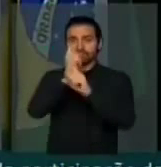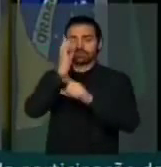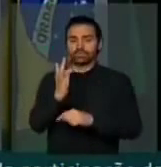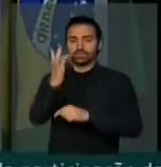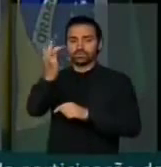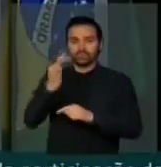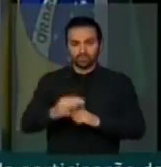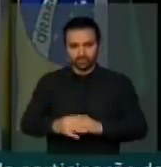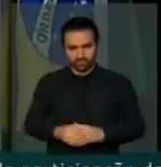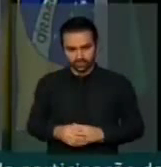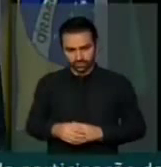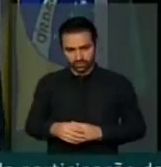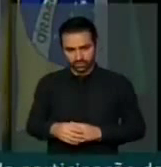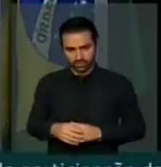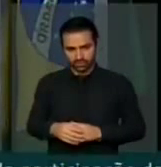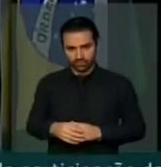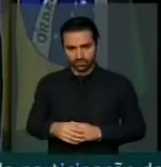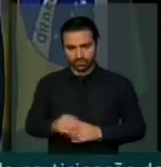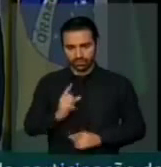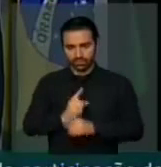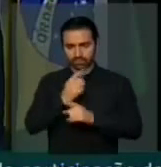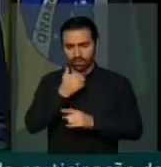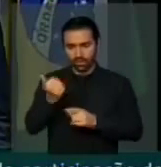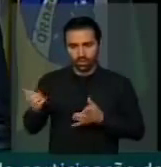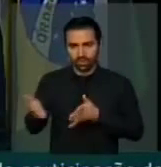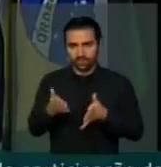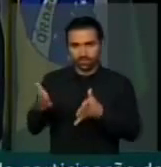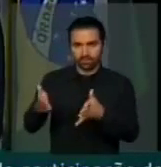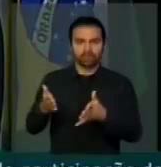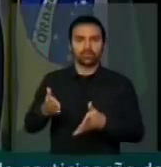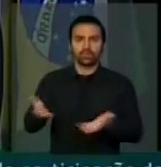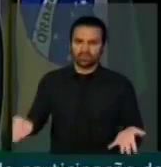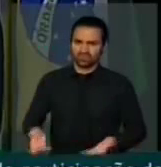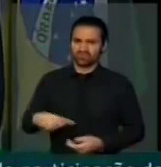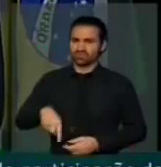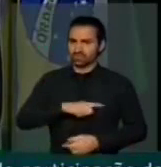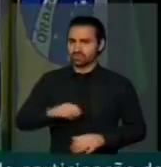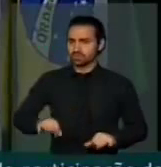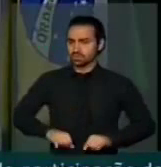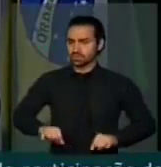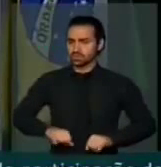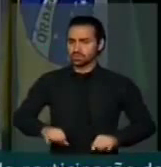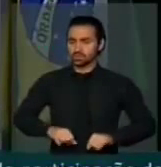destino, de encontrar o seu caminho. Temos sofrido